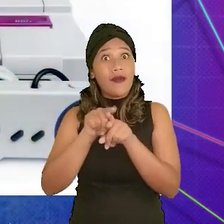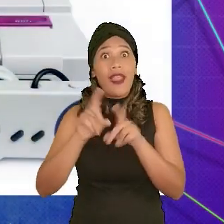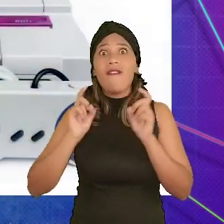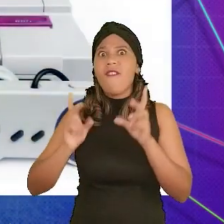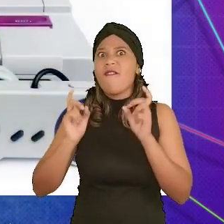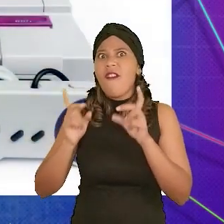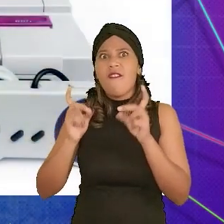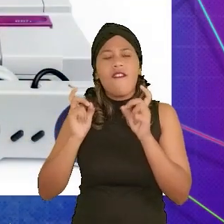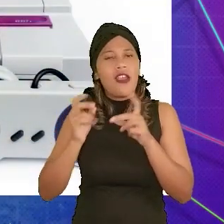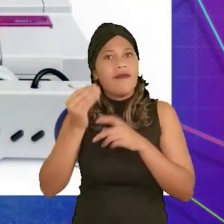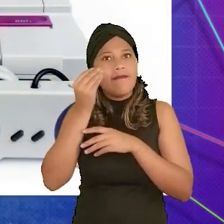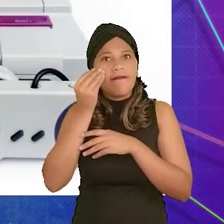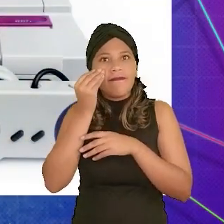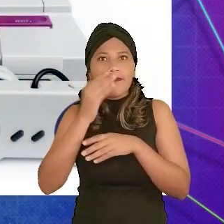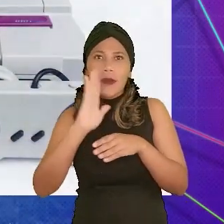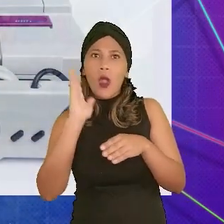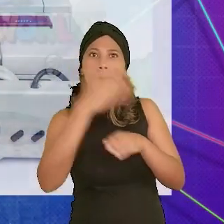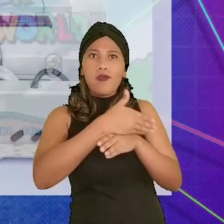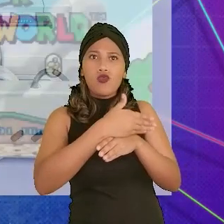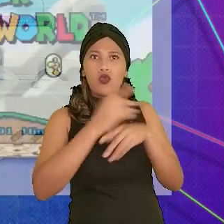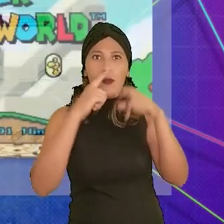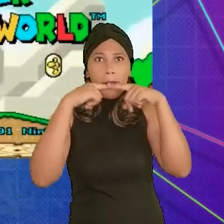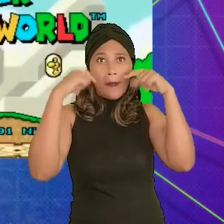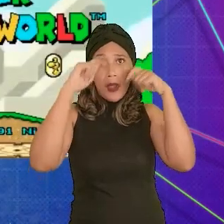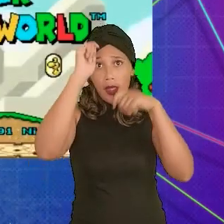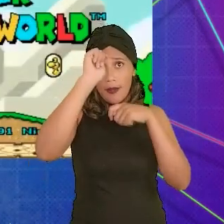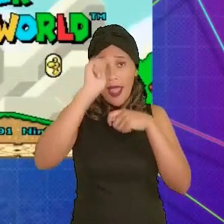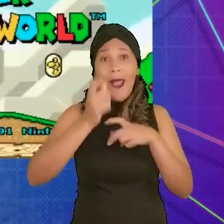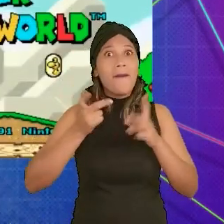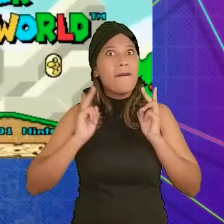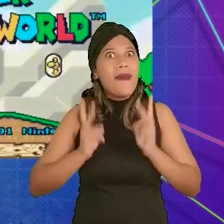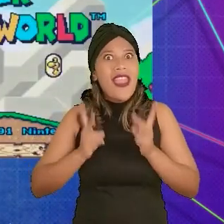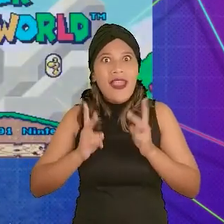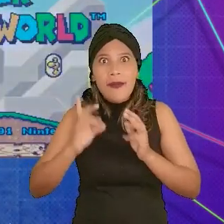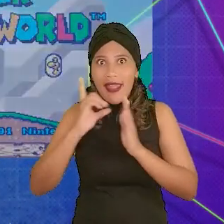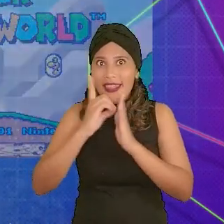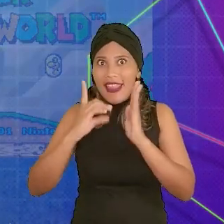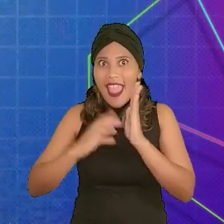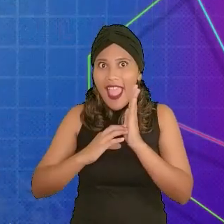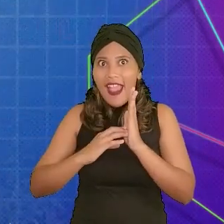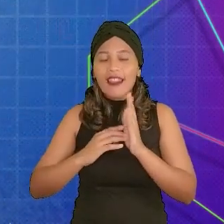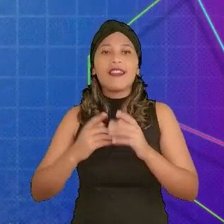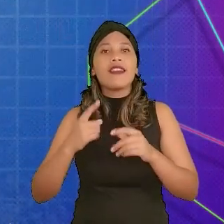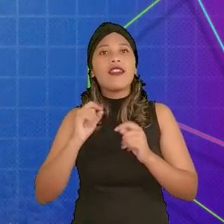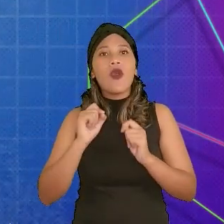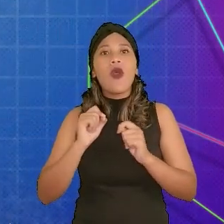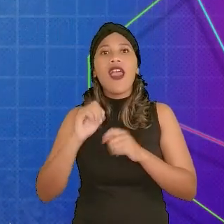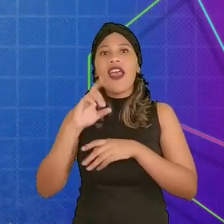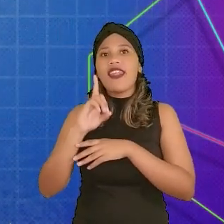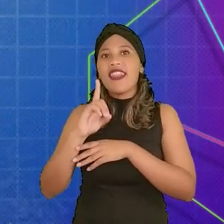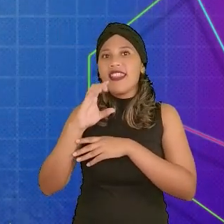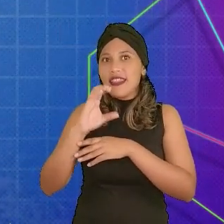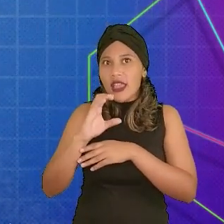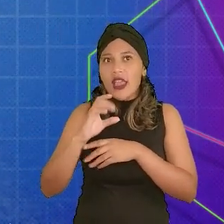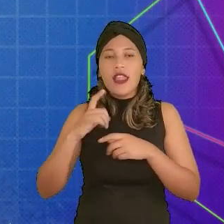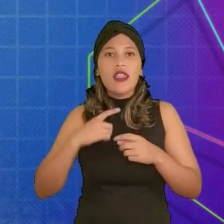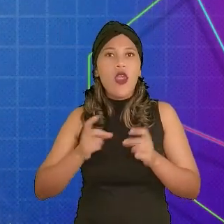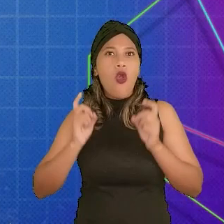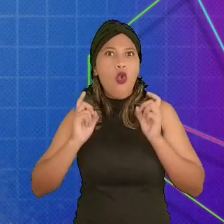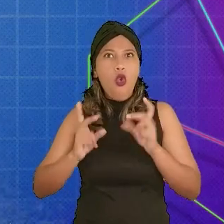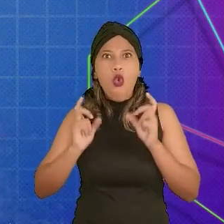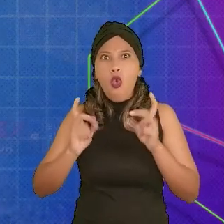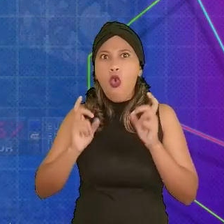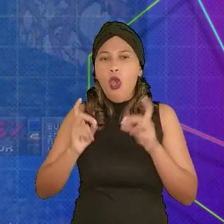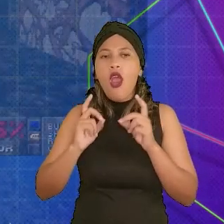SNES, vendido conjuntamente com Super Mario World. Na mesma década, os jogos para PC foram ganhando força com o lançamento de